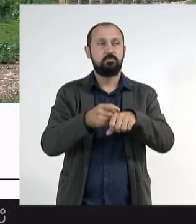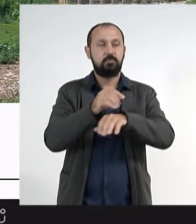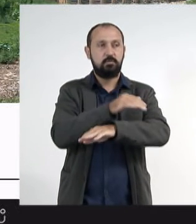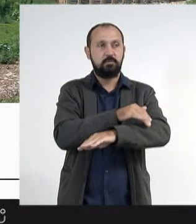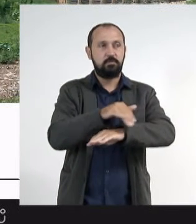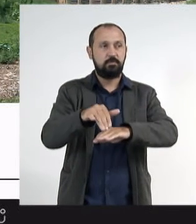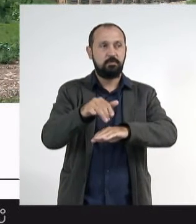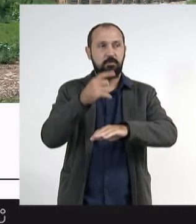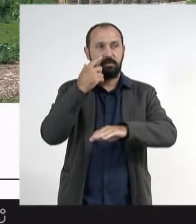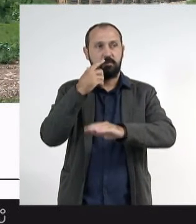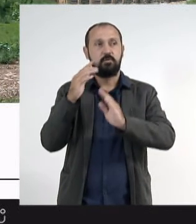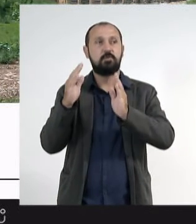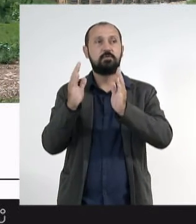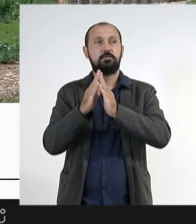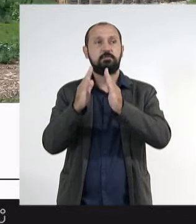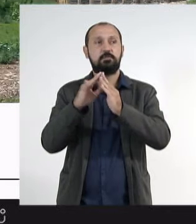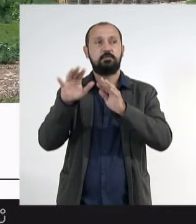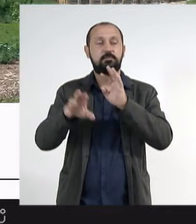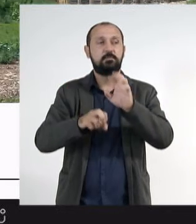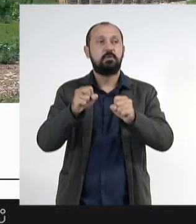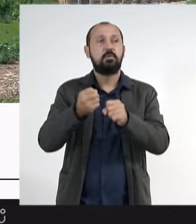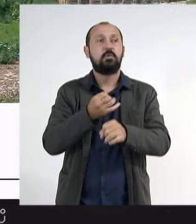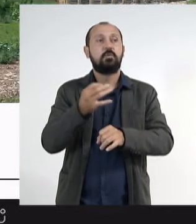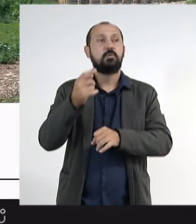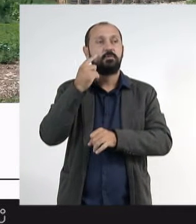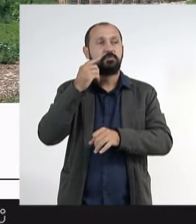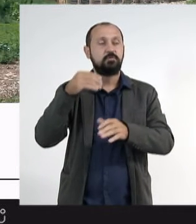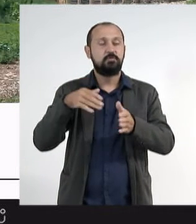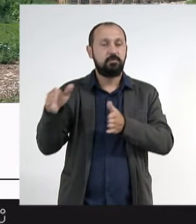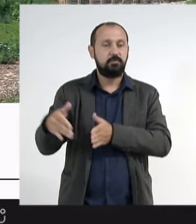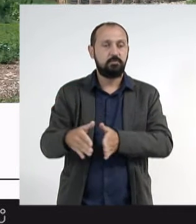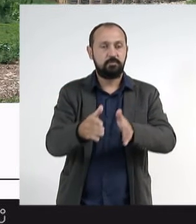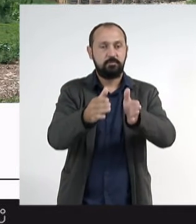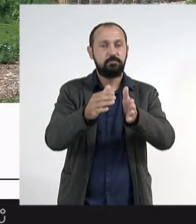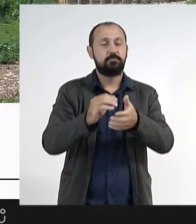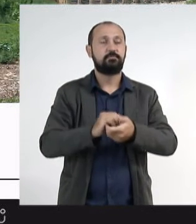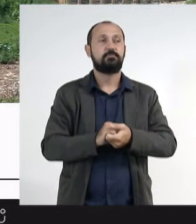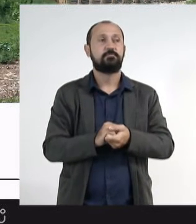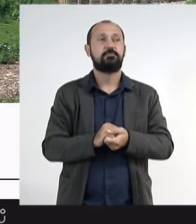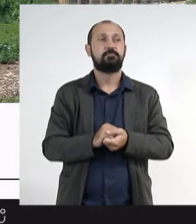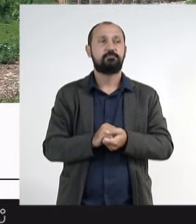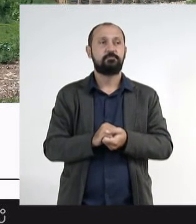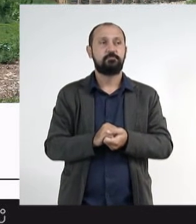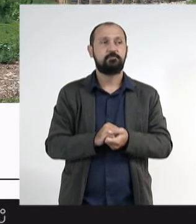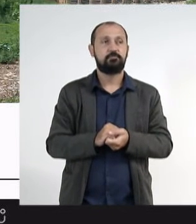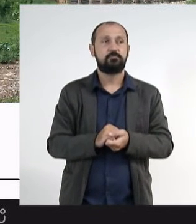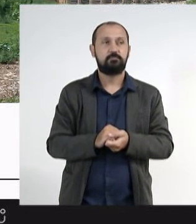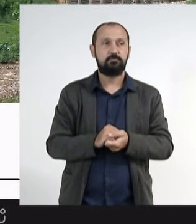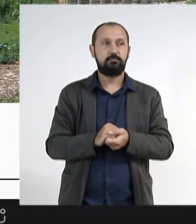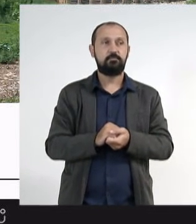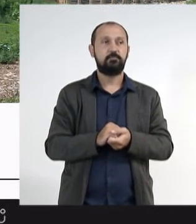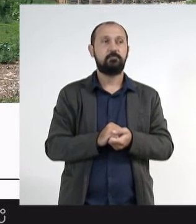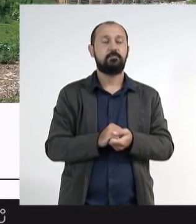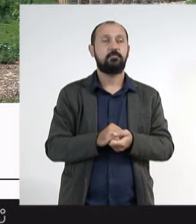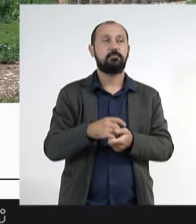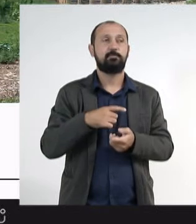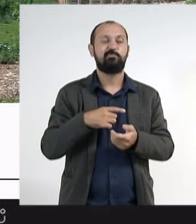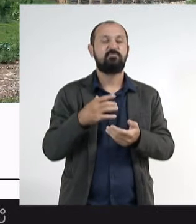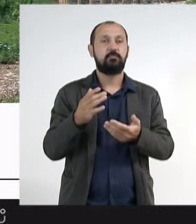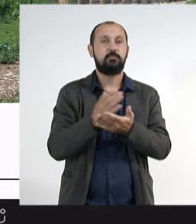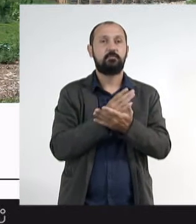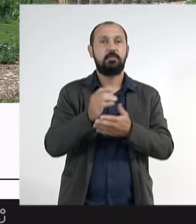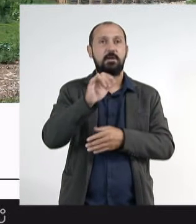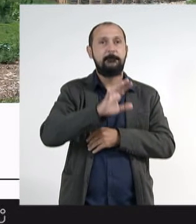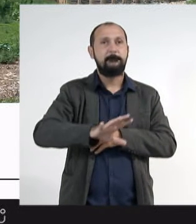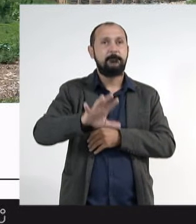de coleta domiciliar, mas ninguém calcula quanto disso vai para a drenagem. E aí você tem eventos,